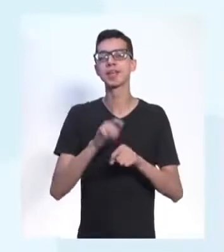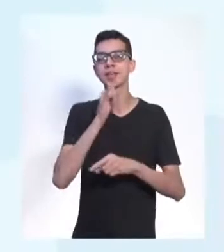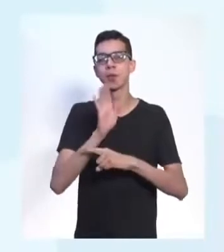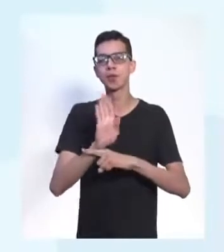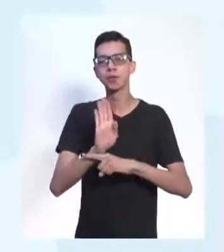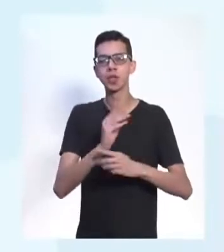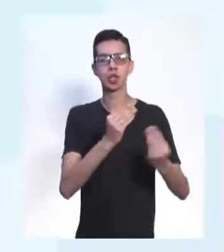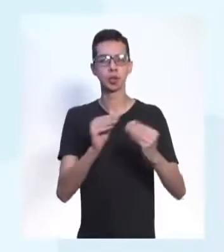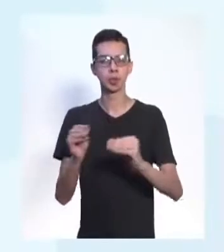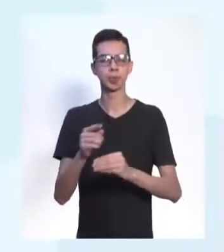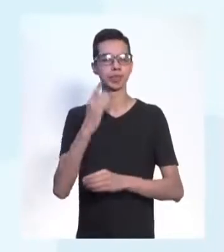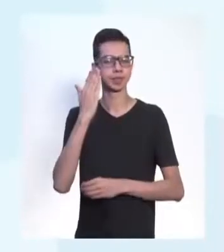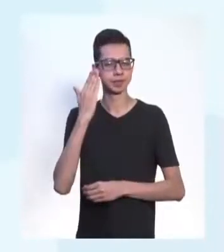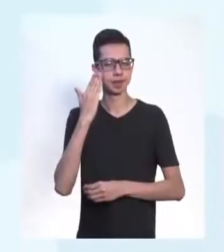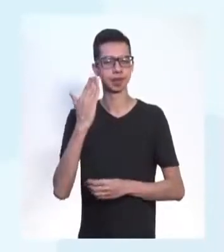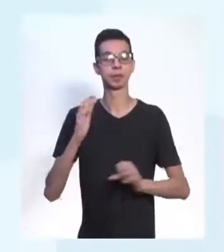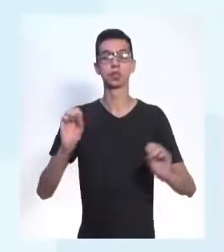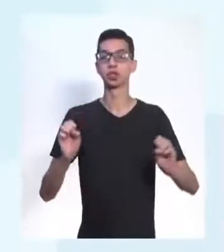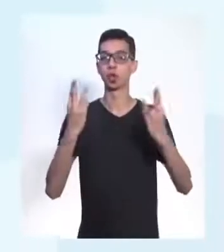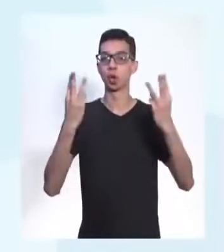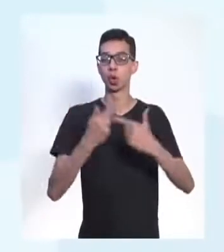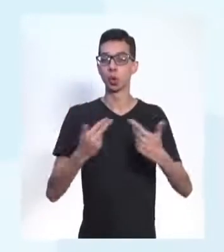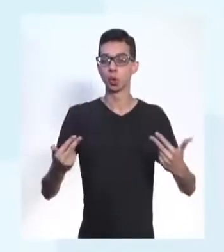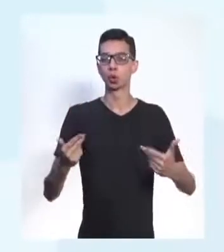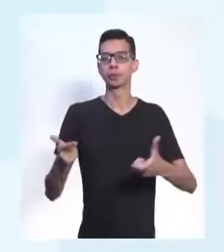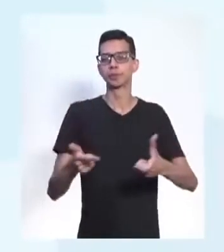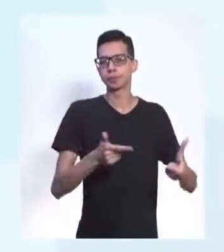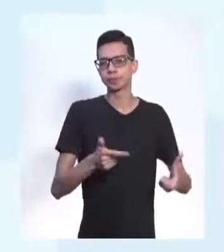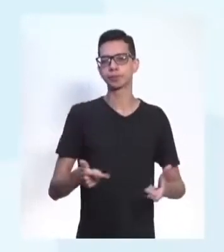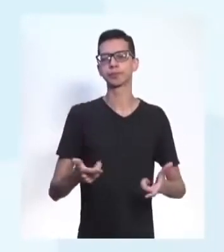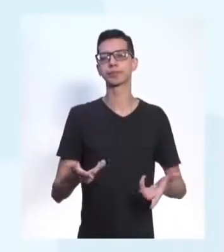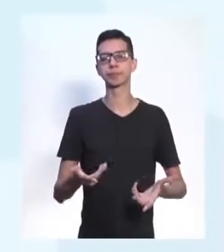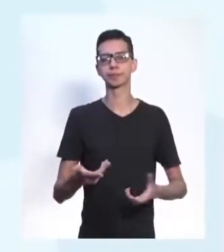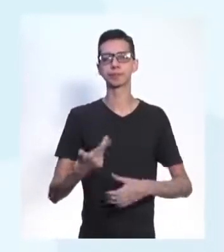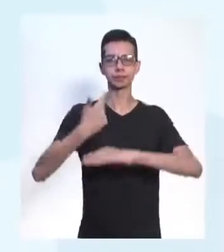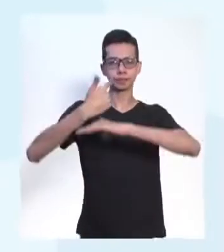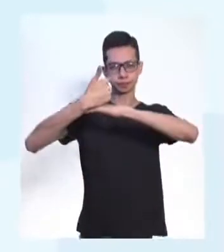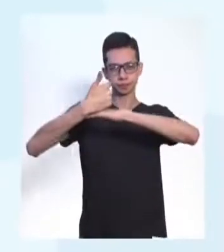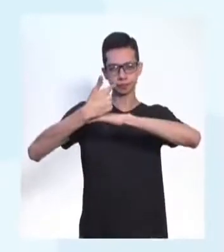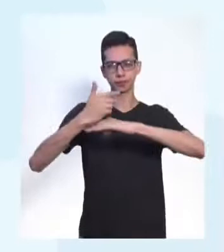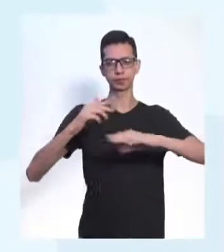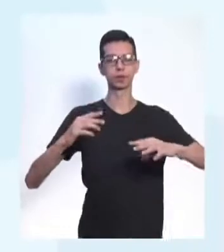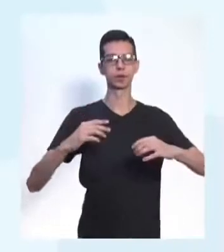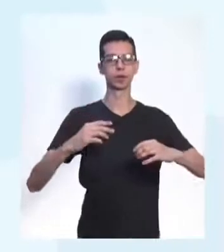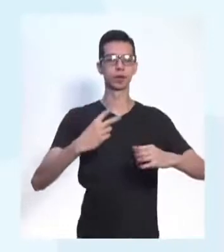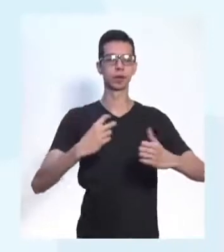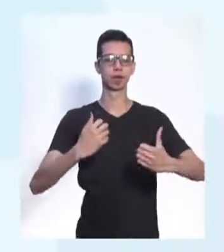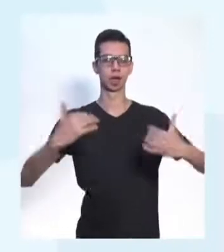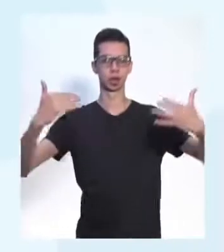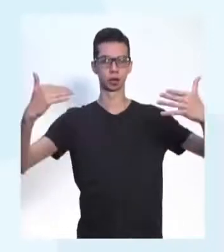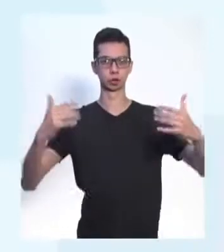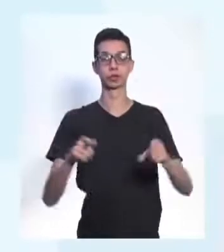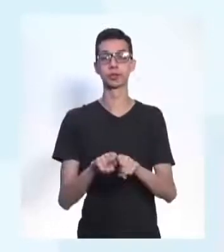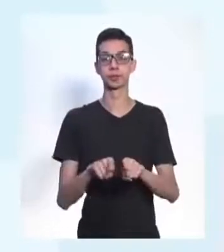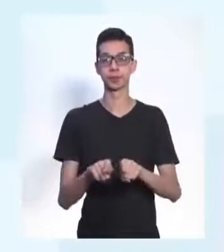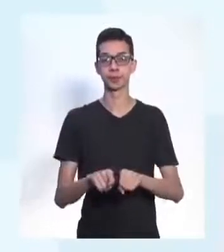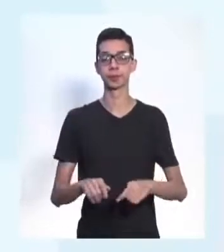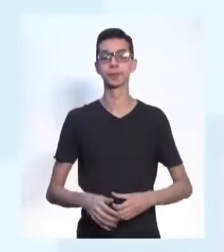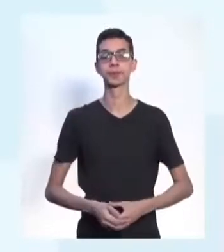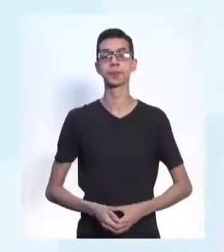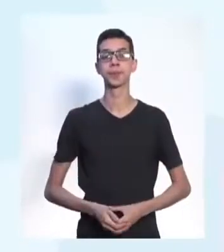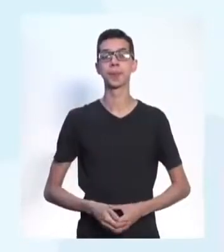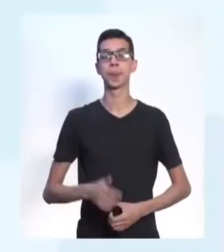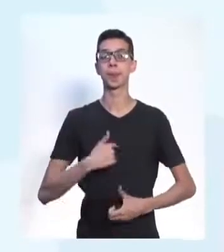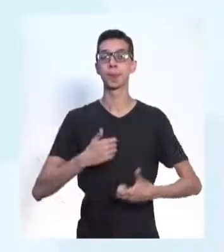e muito mais, turma, shows, programas de auditório. Quando eu digo que alguns elementos eles podem